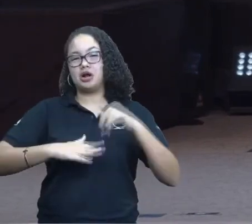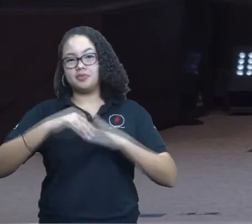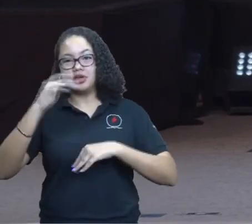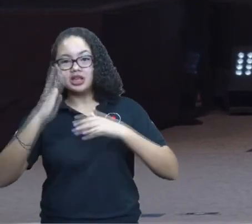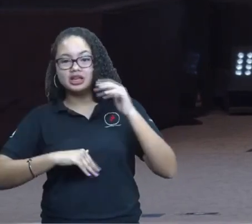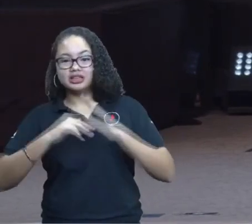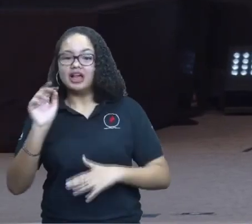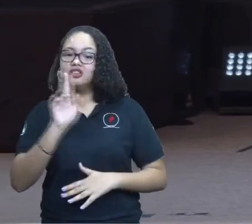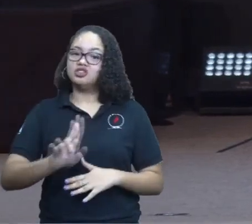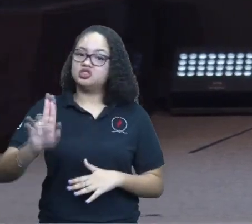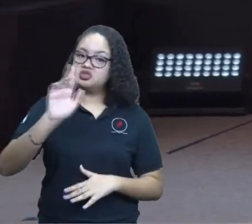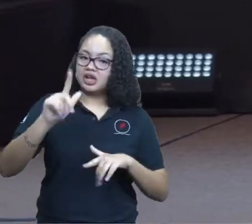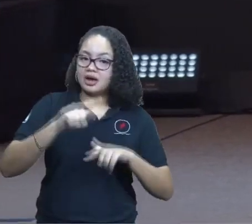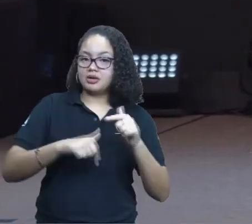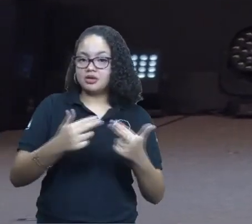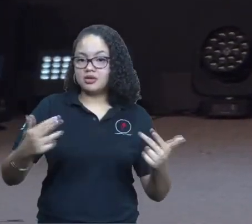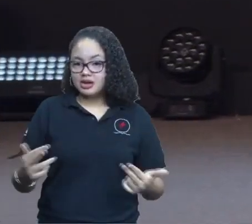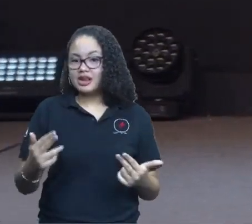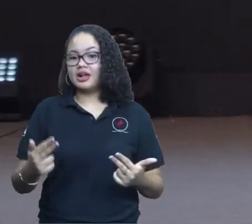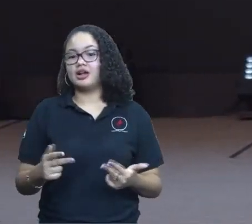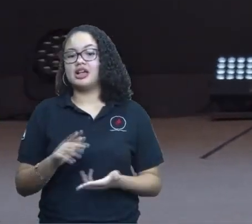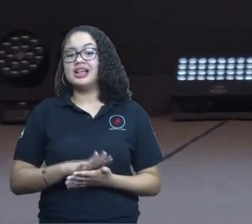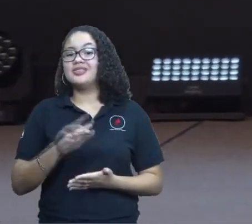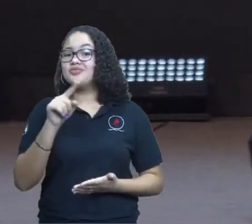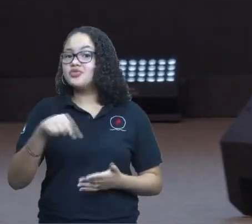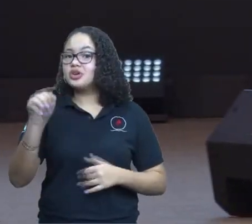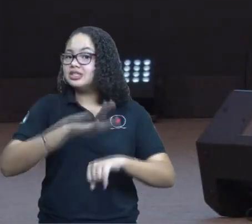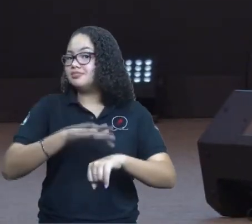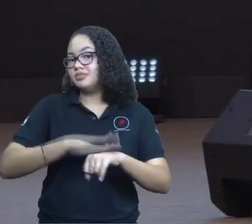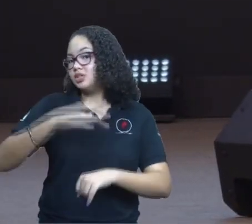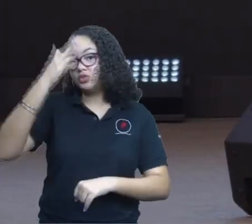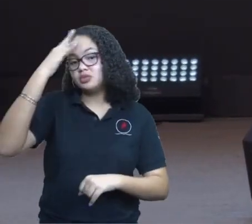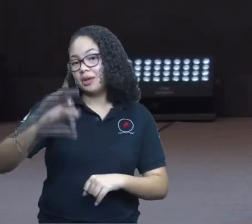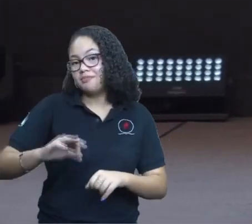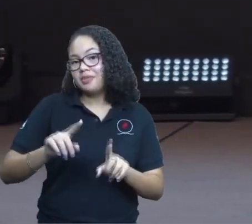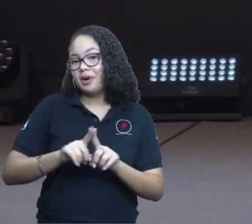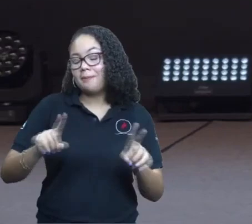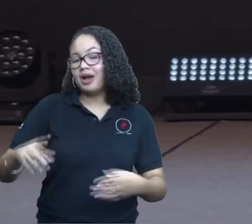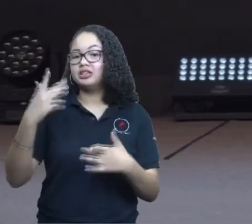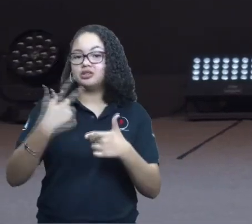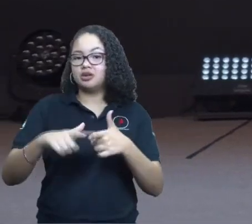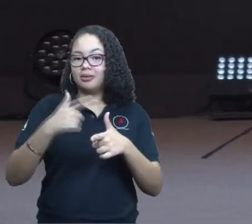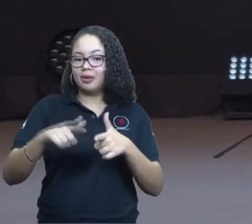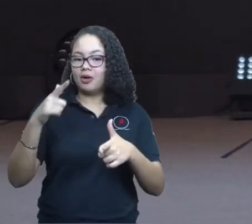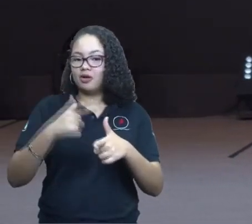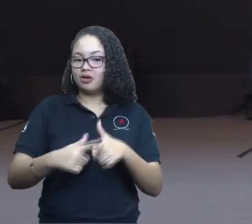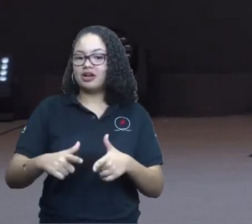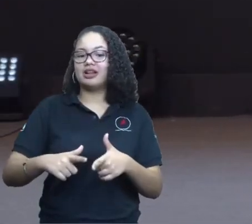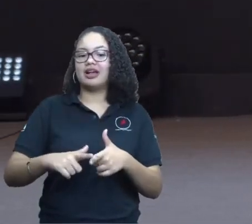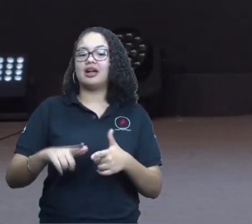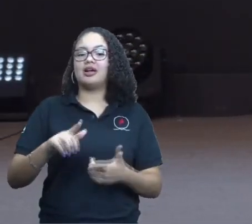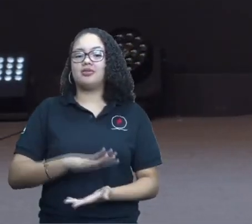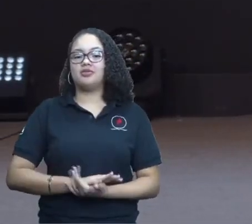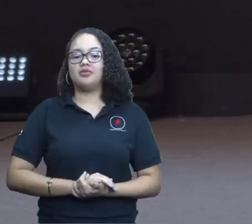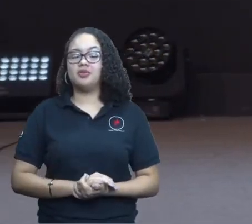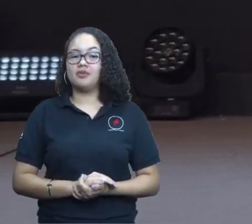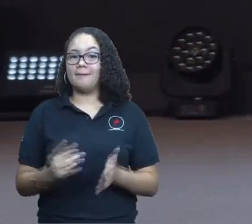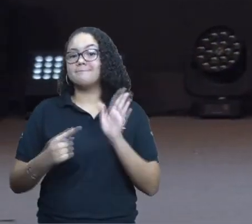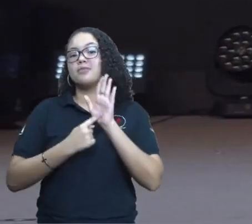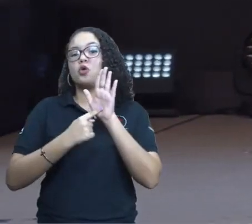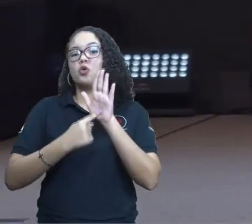lidar com ferramentas e Instrumentos que nem você sabia mas esse problema vai suscitar